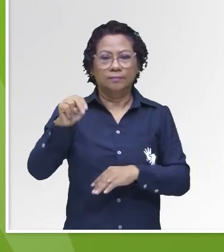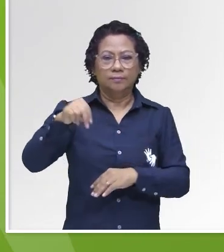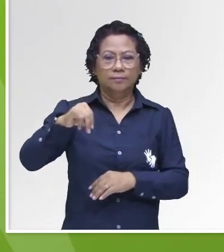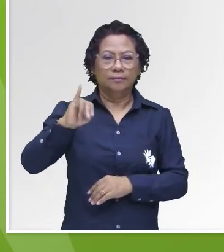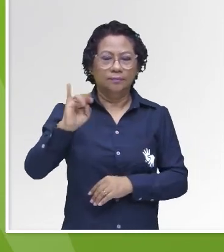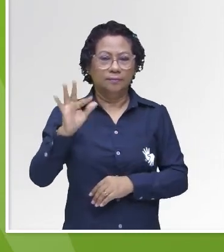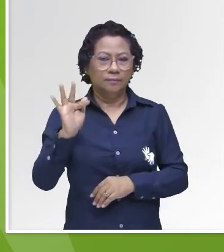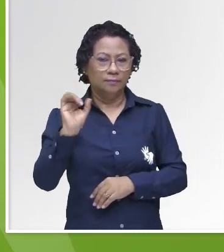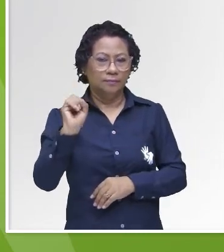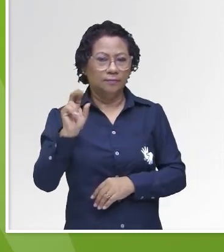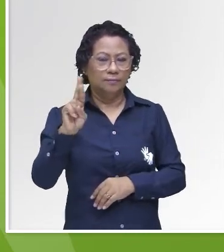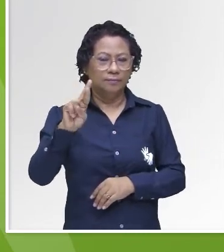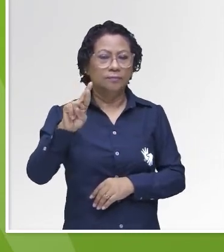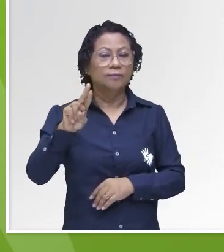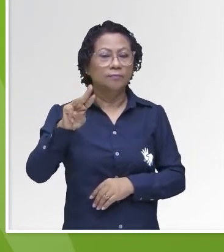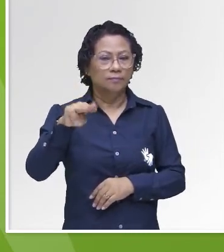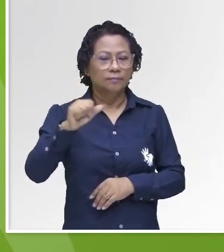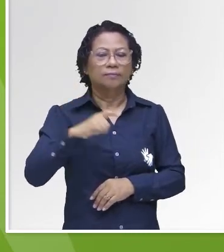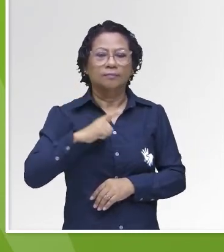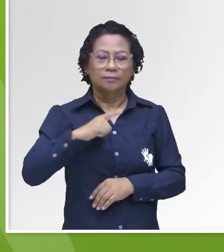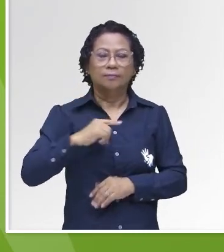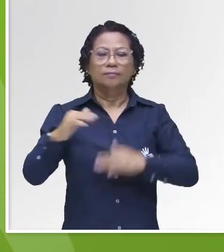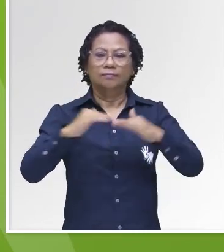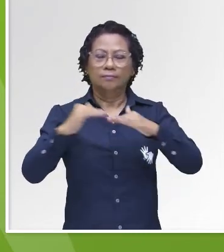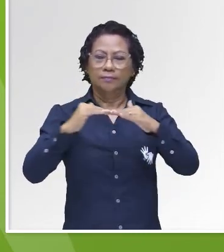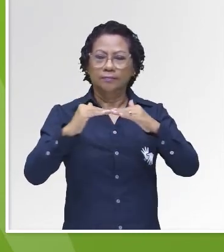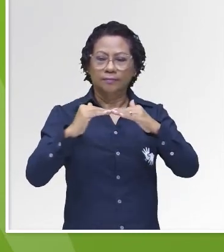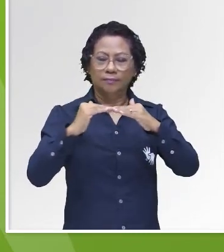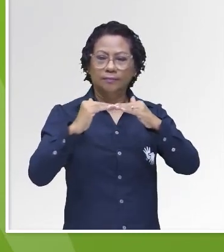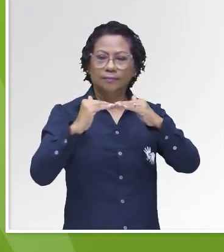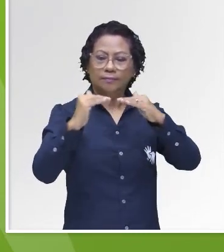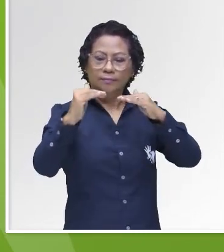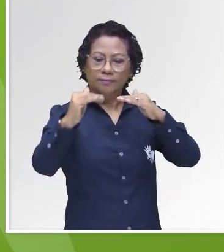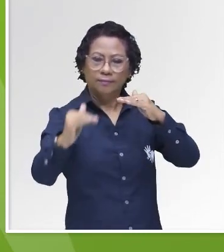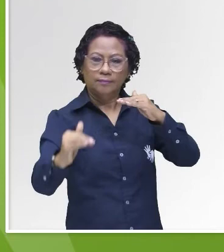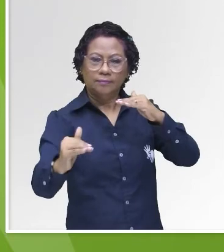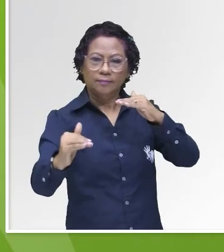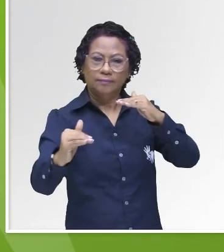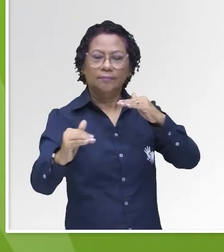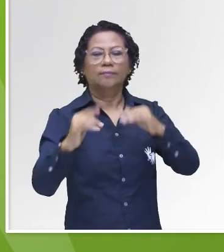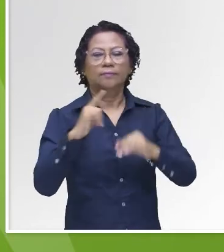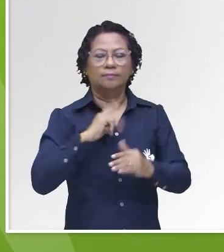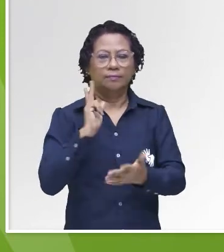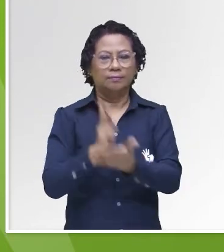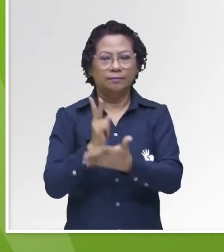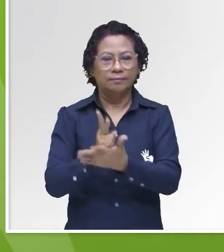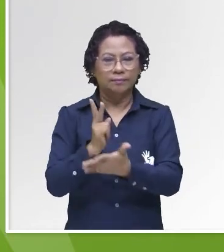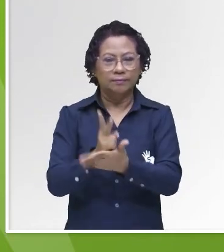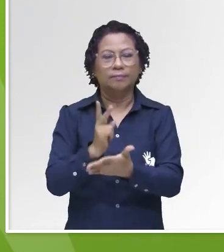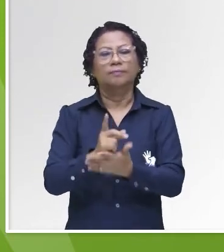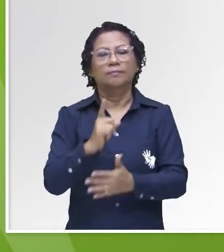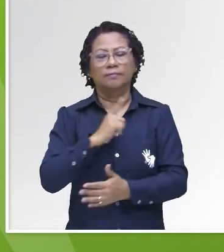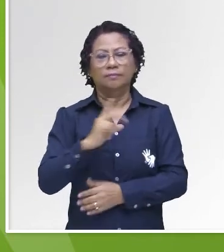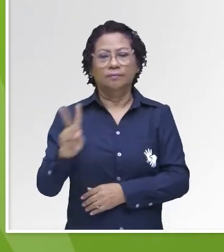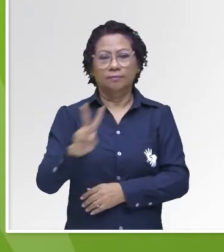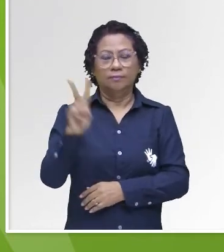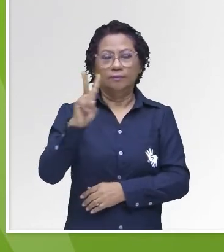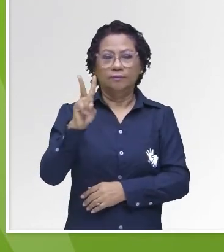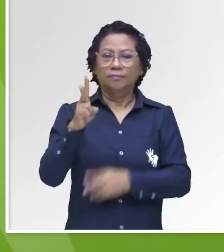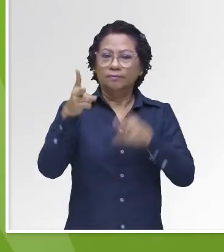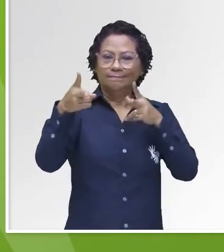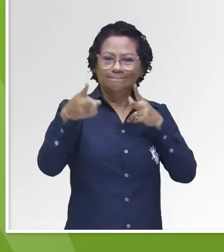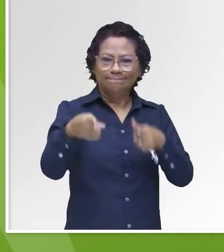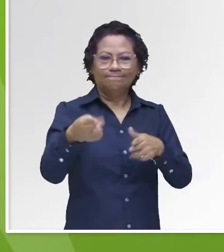o movimento, não é verdade? Então, na horizontal, eu sempre vou ter o mesmo valor de velocidade